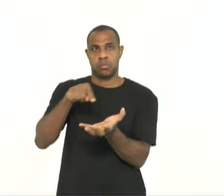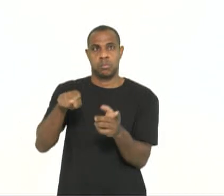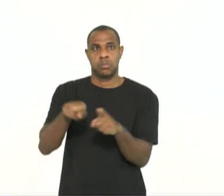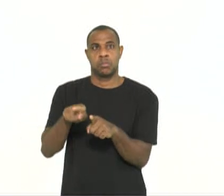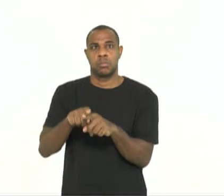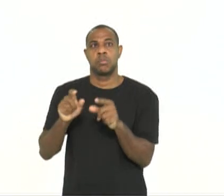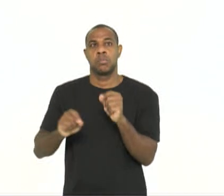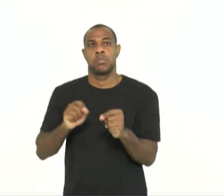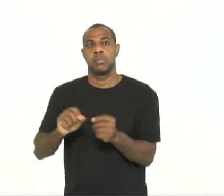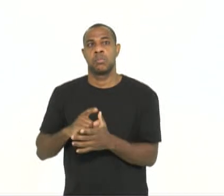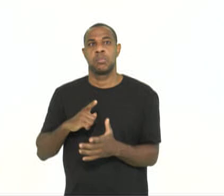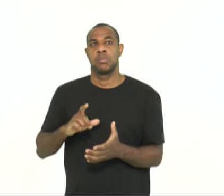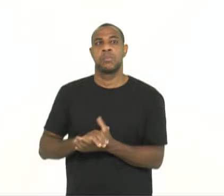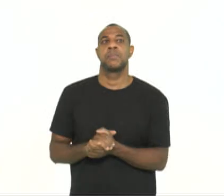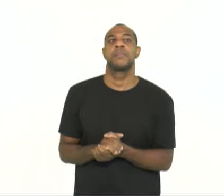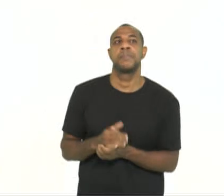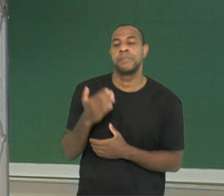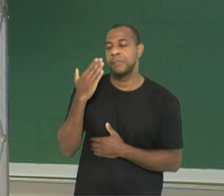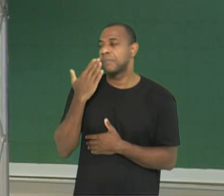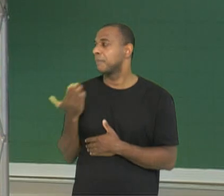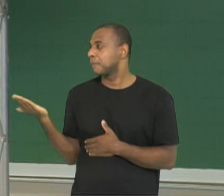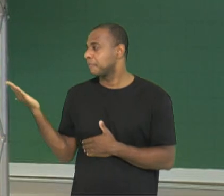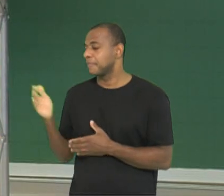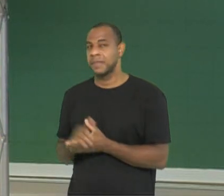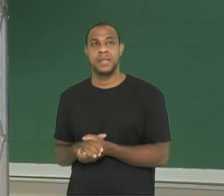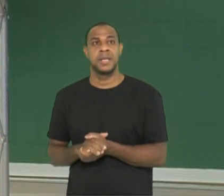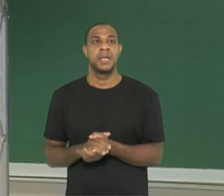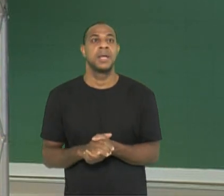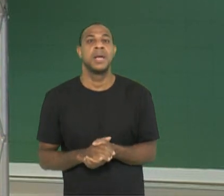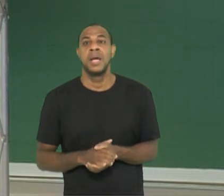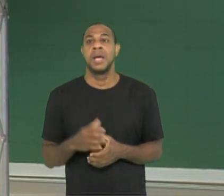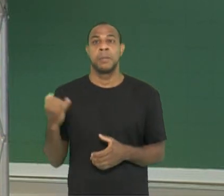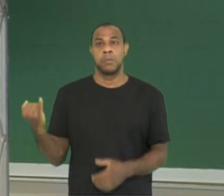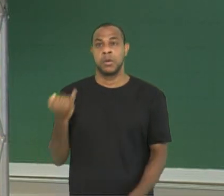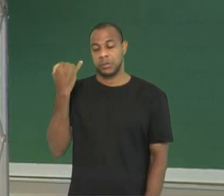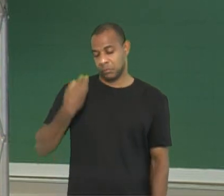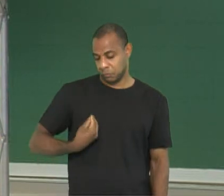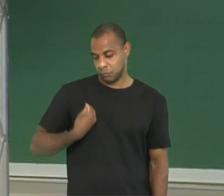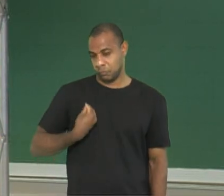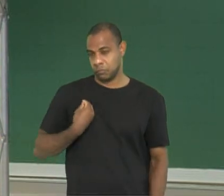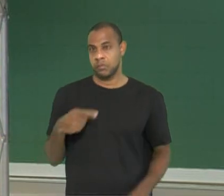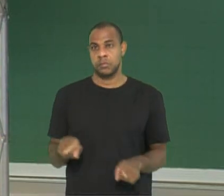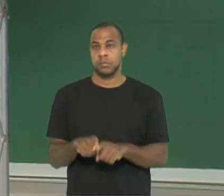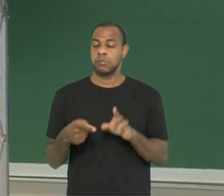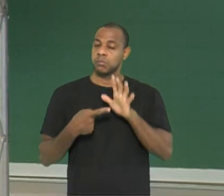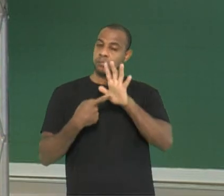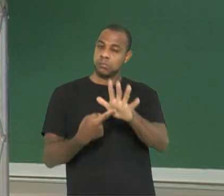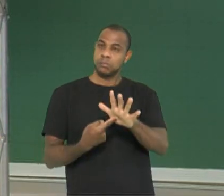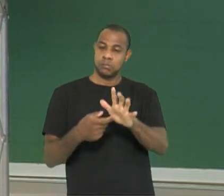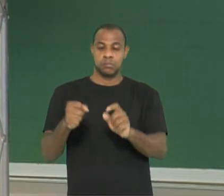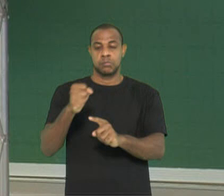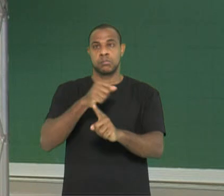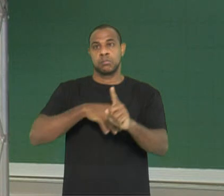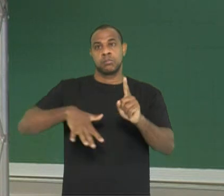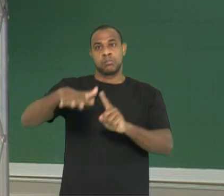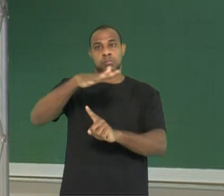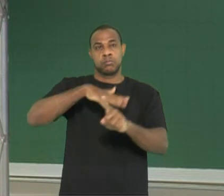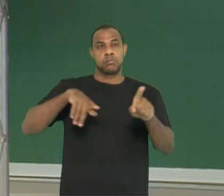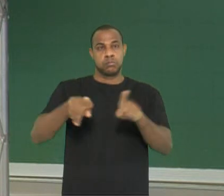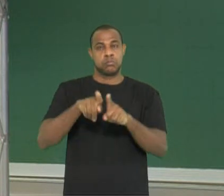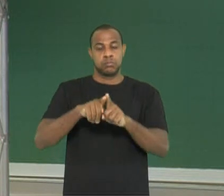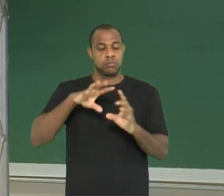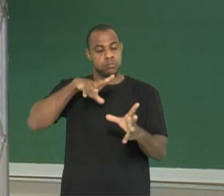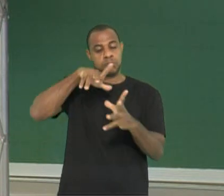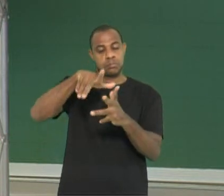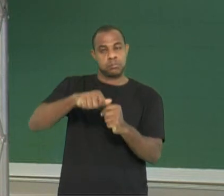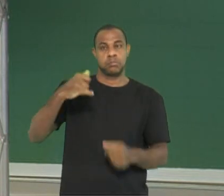dos fluidos dos seres vivos. Então perceba a importância que a água ela representa para a nossa sociedade, para o nosso